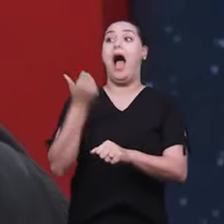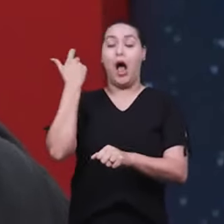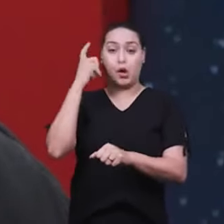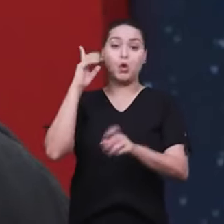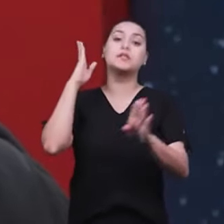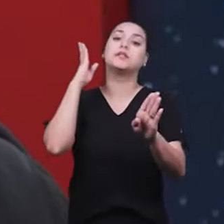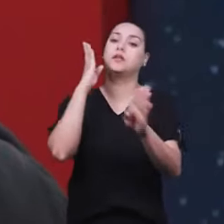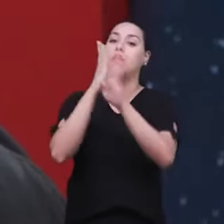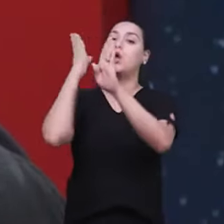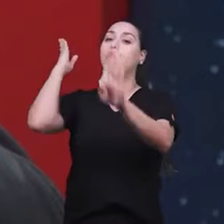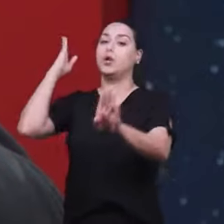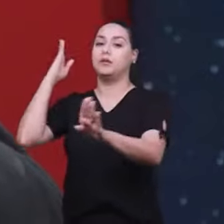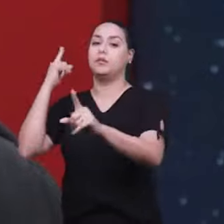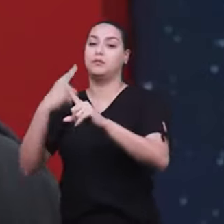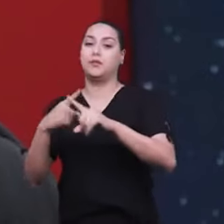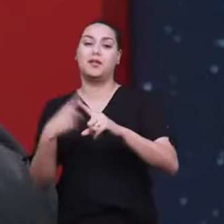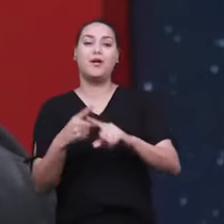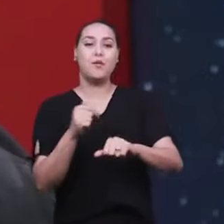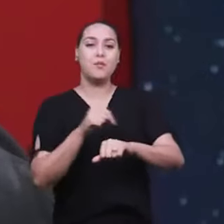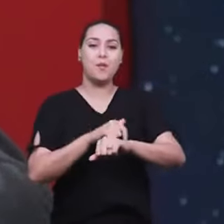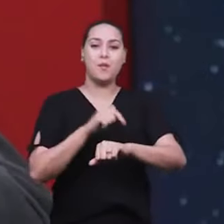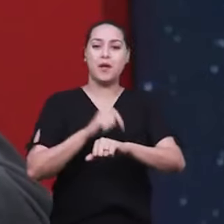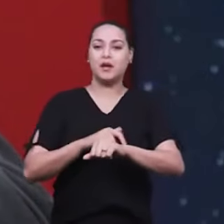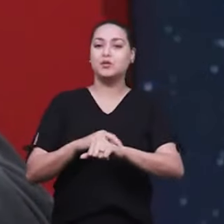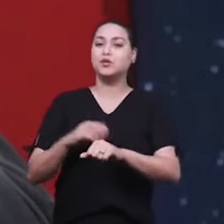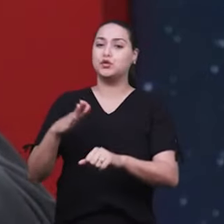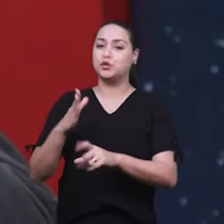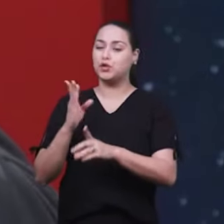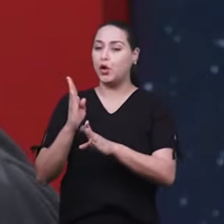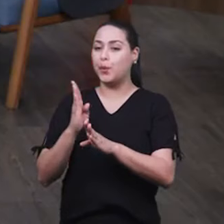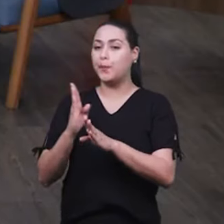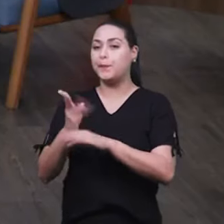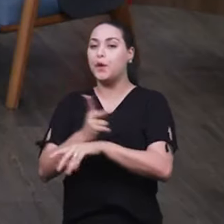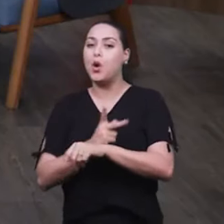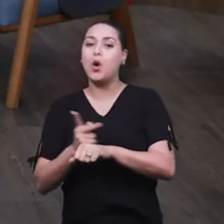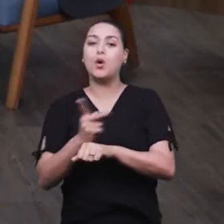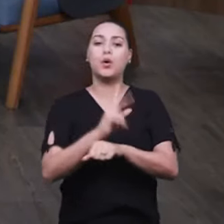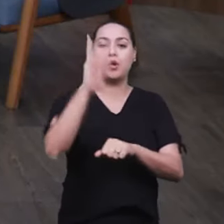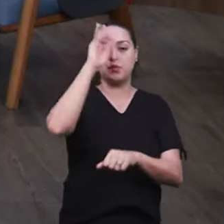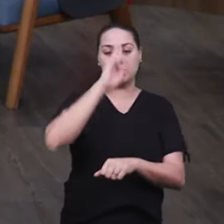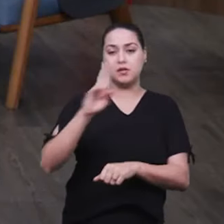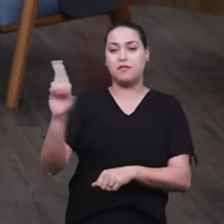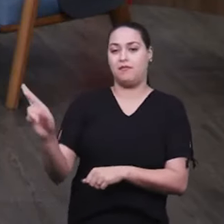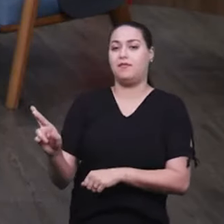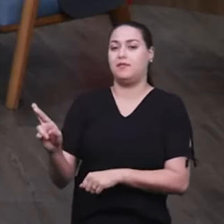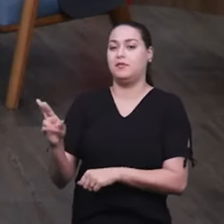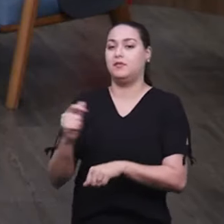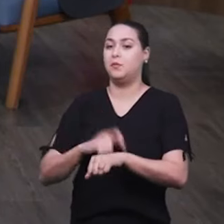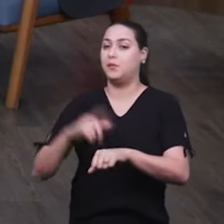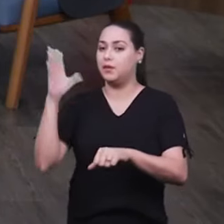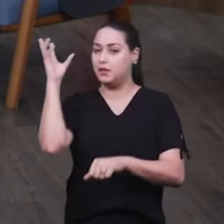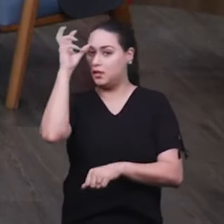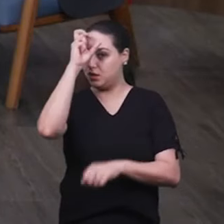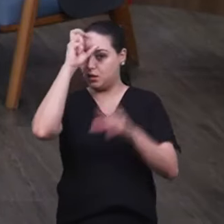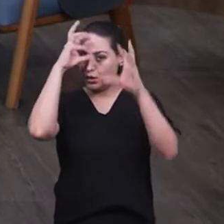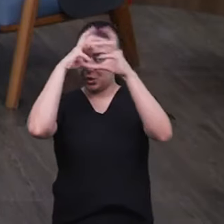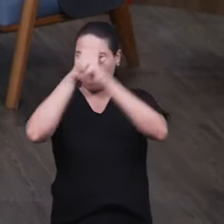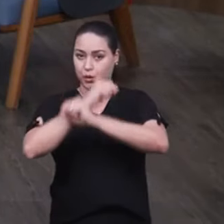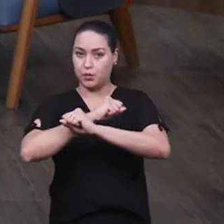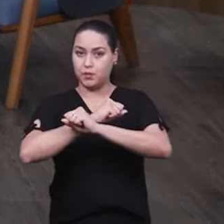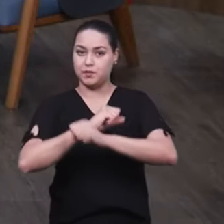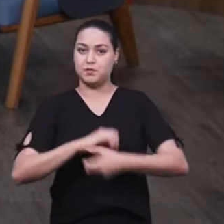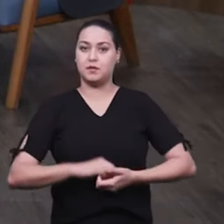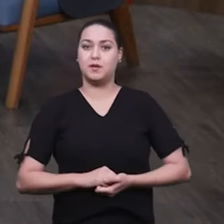você buscar o Senhor, ainda que seja o período da noite, o momento profético atual. E o comodismo está na expressão